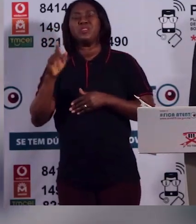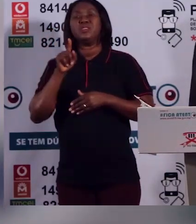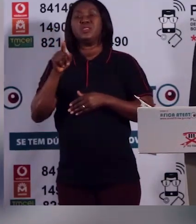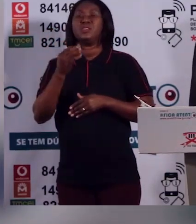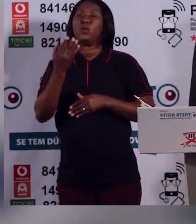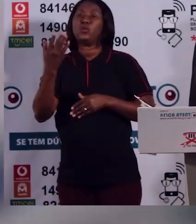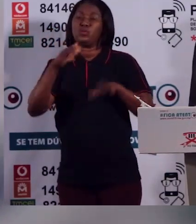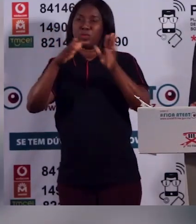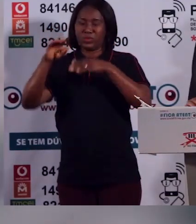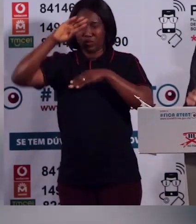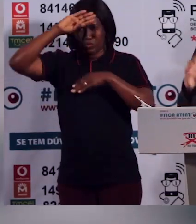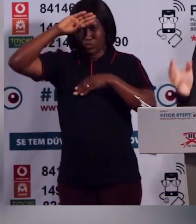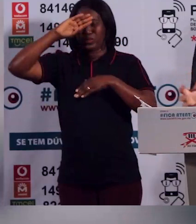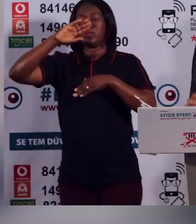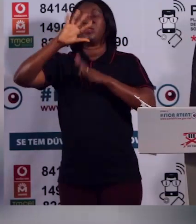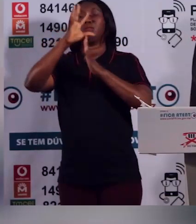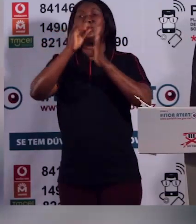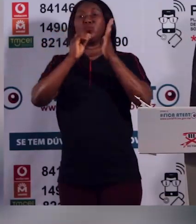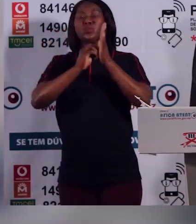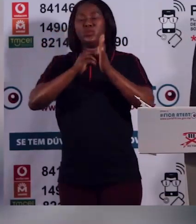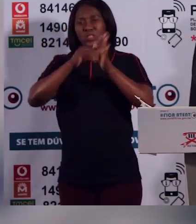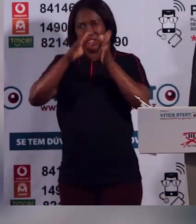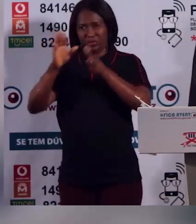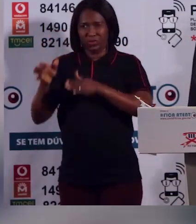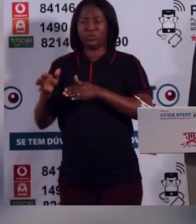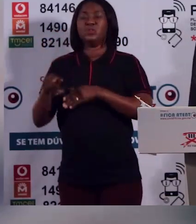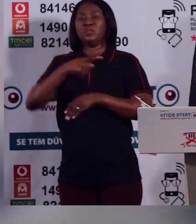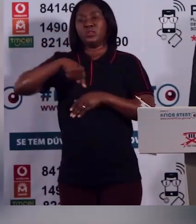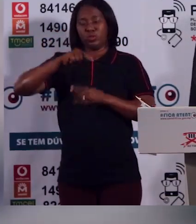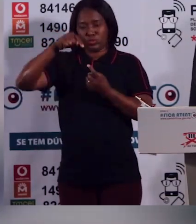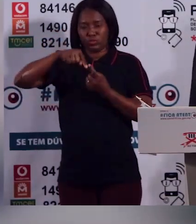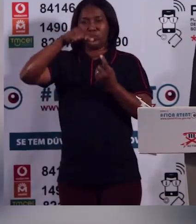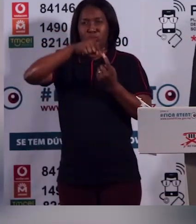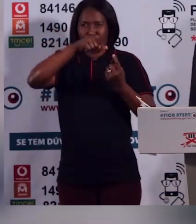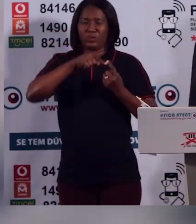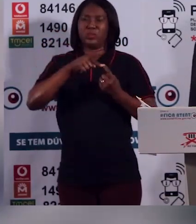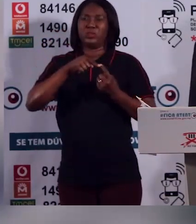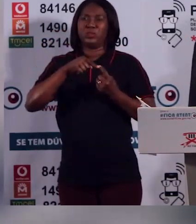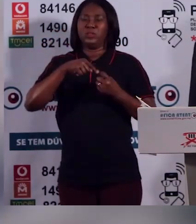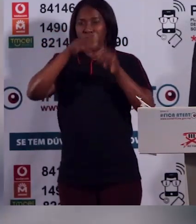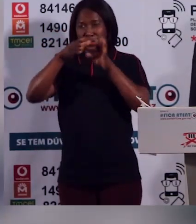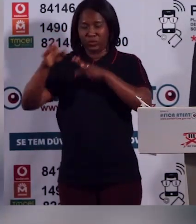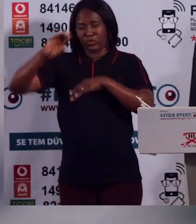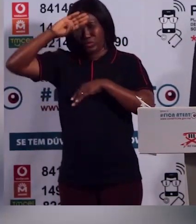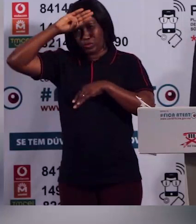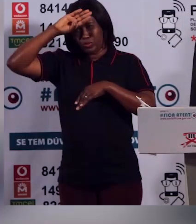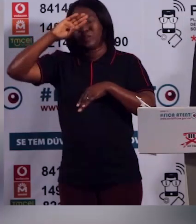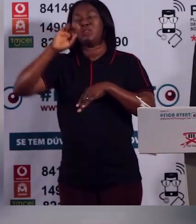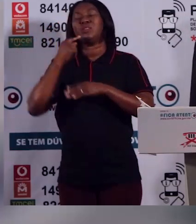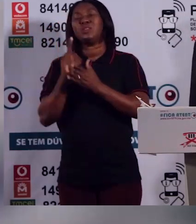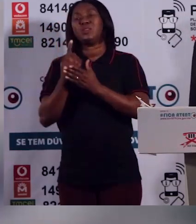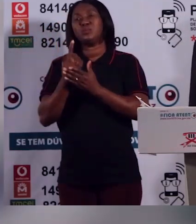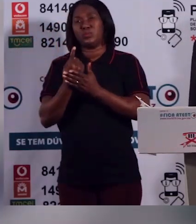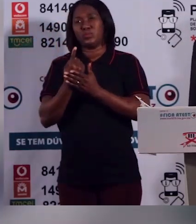positivos dentro do número total de indivíduos que nós testamos. A taxa de positividade é um indicador